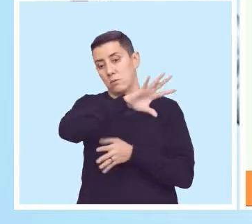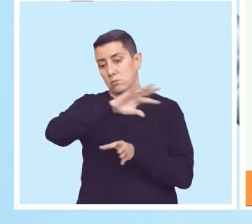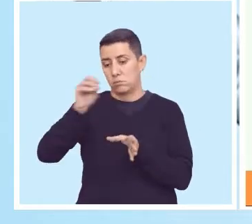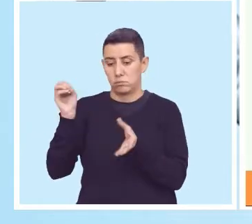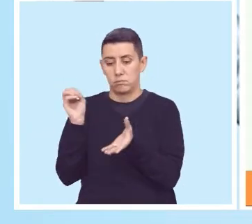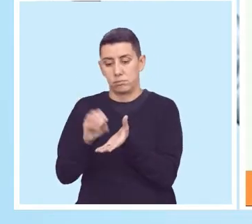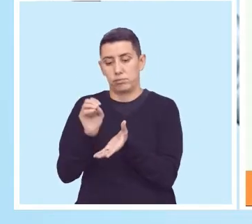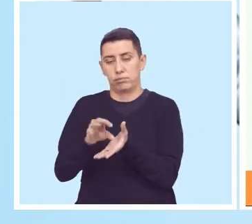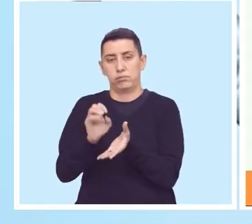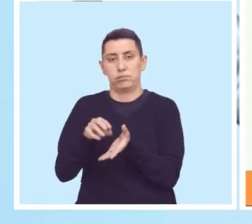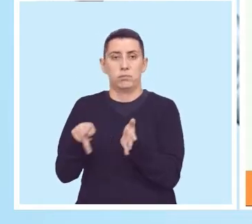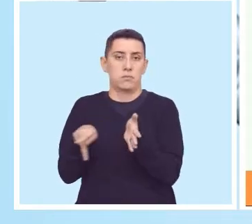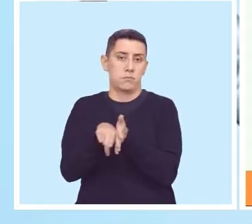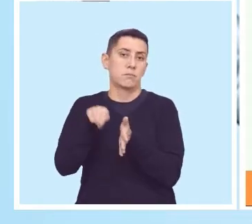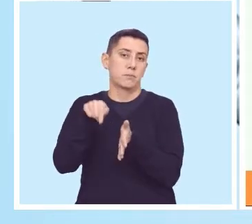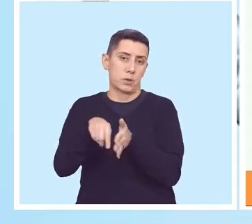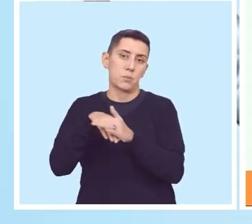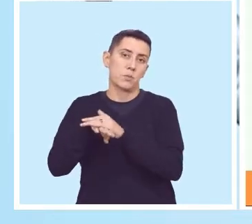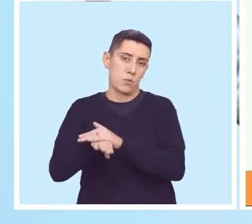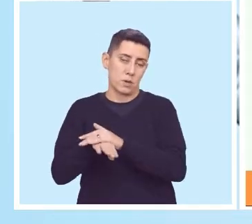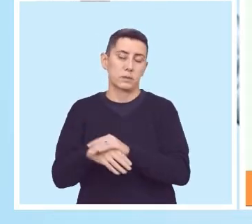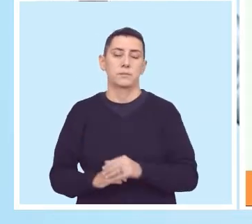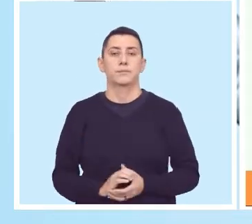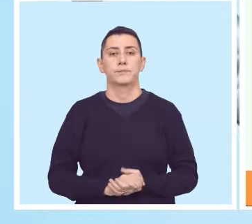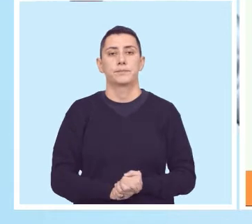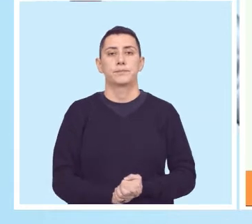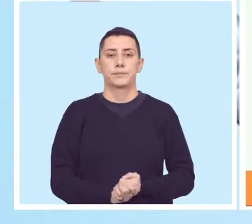da infraestrutura, tá? Bom,